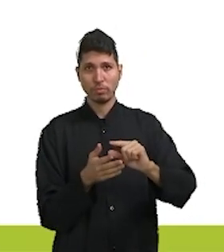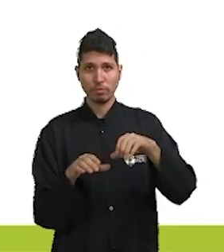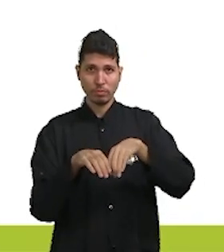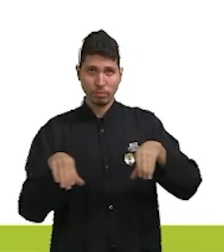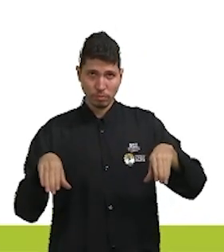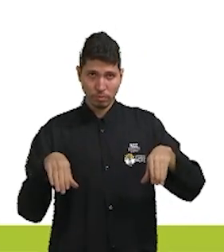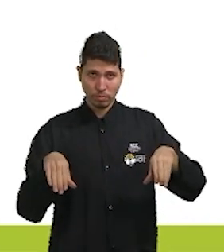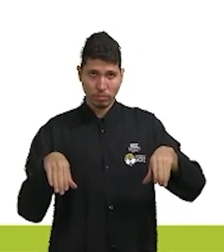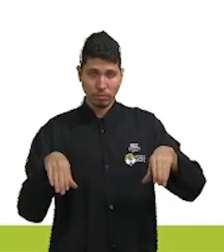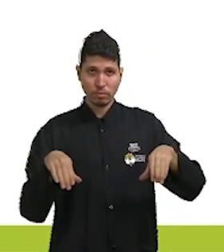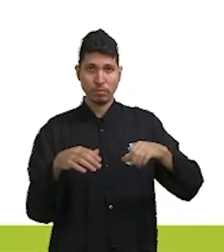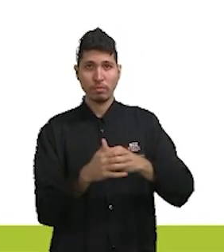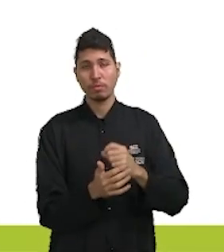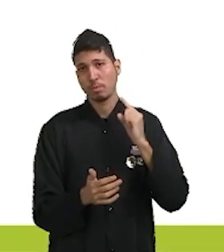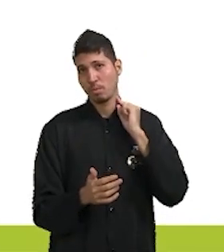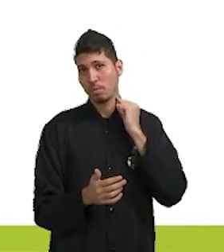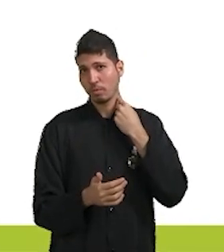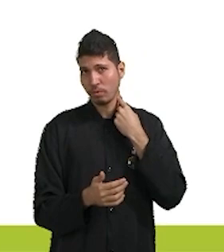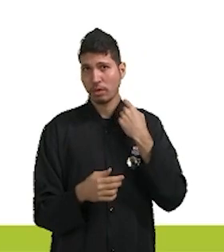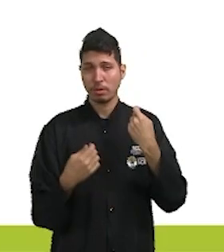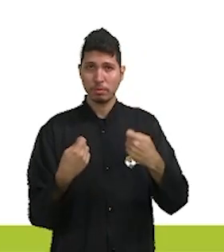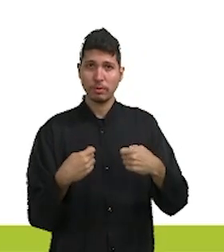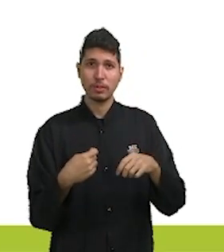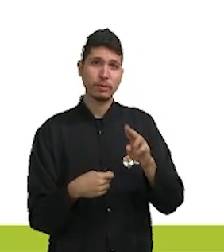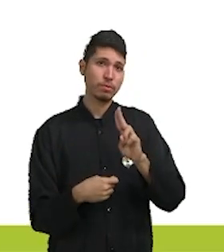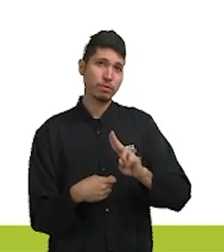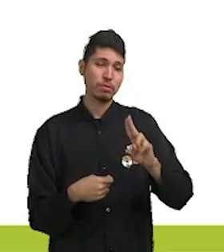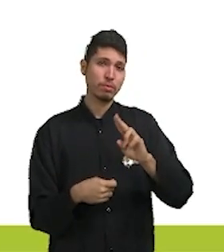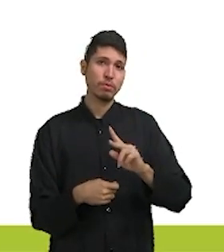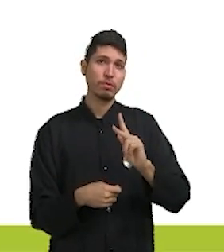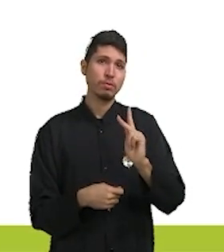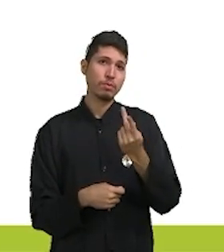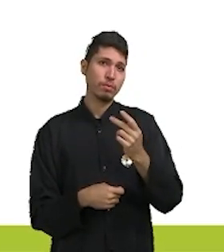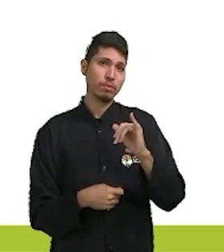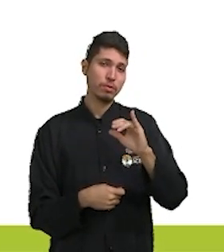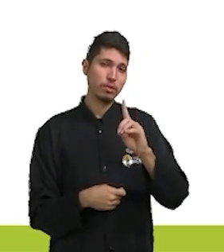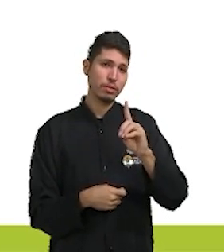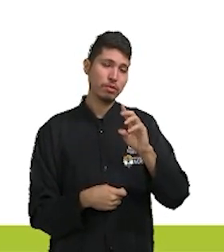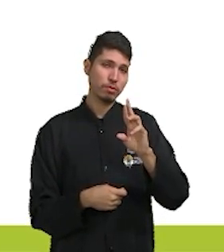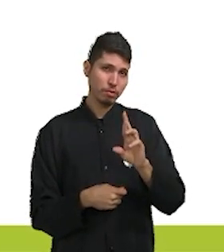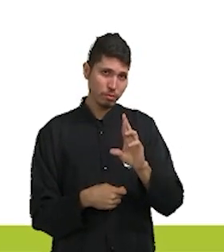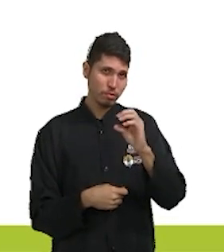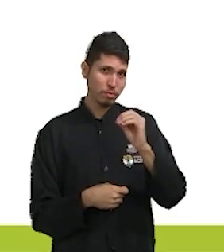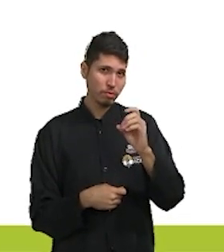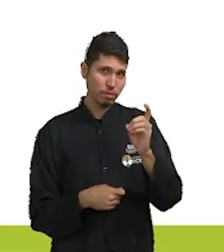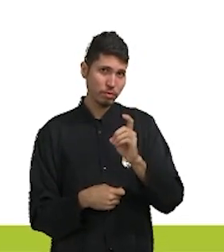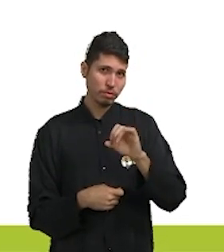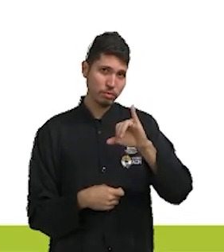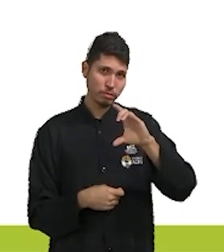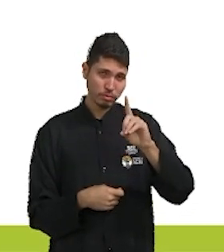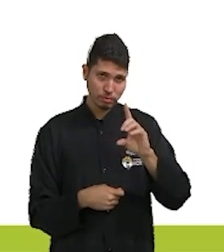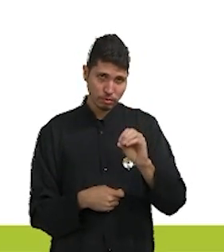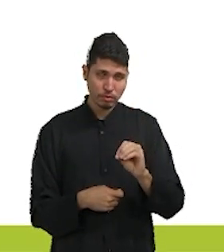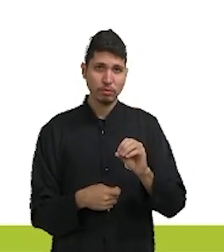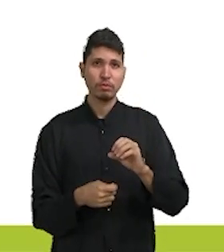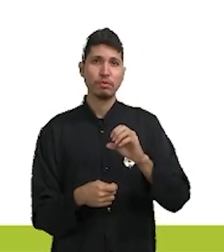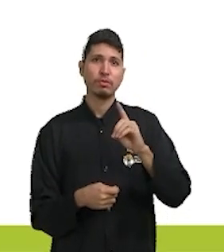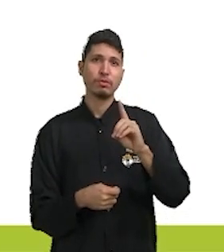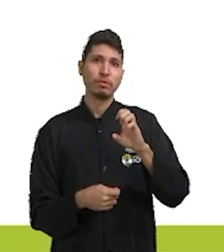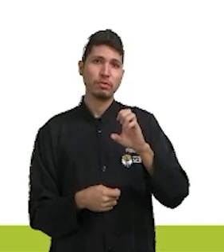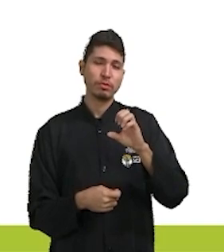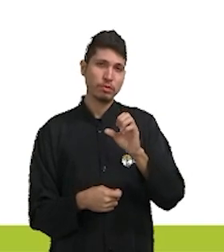sódio, que ele é um reagente, né, um composto bastante utilizado aí nessa parte